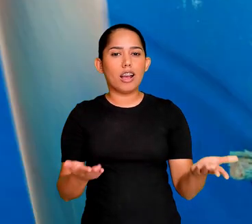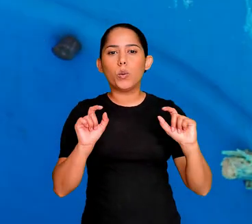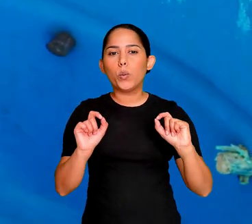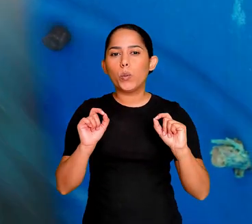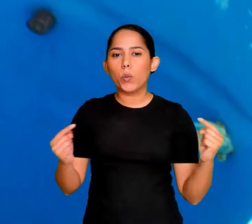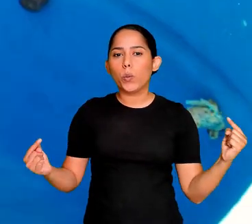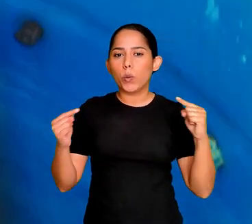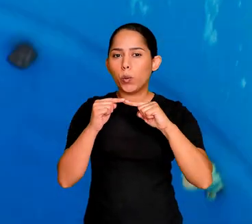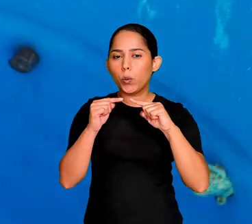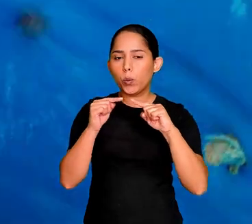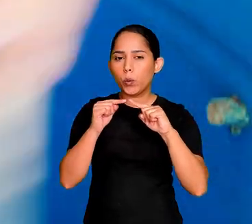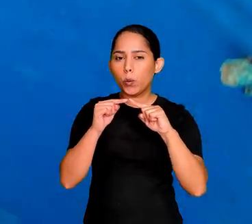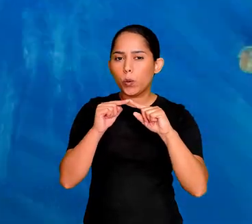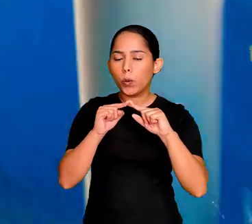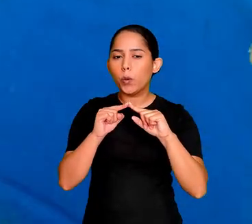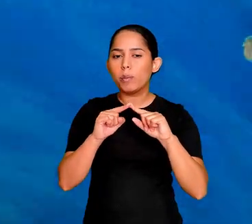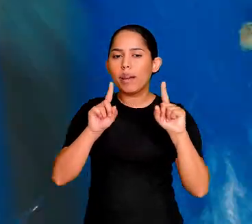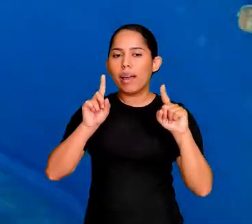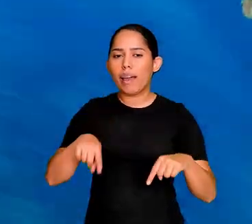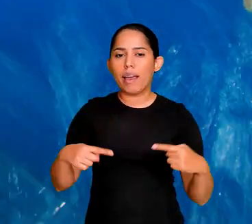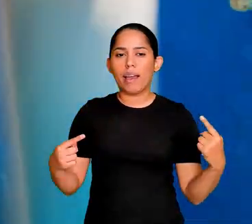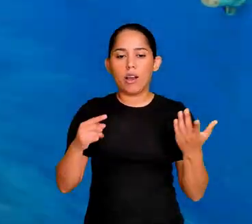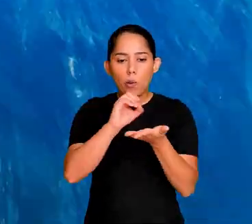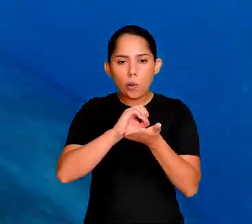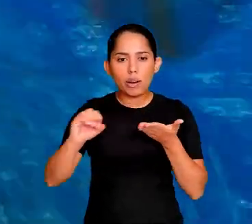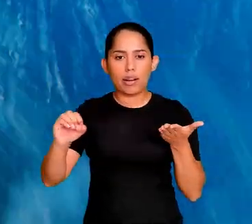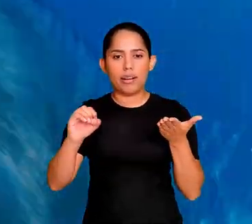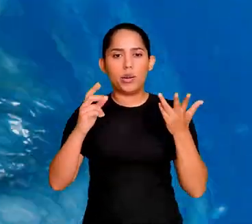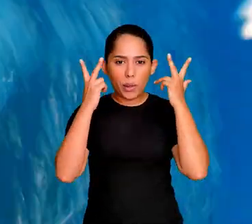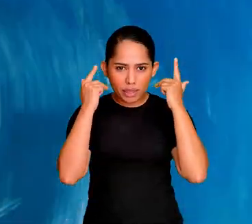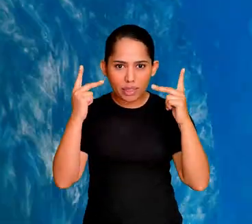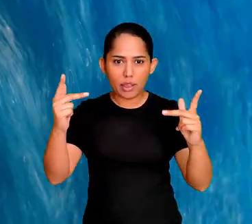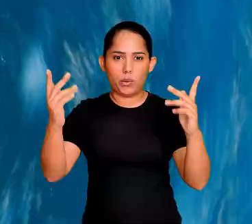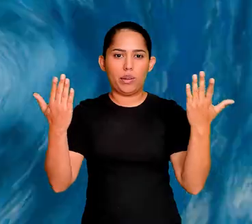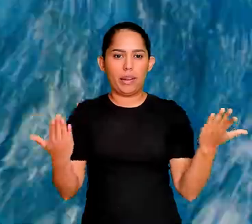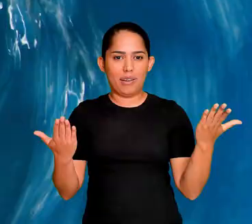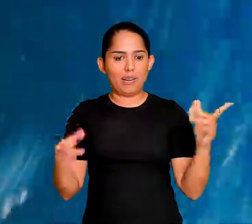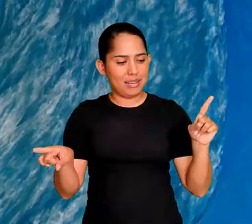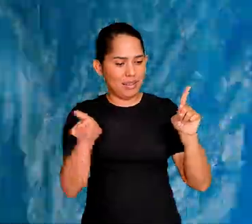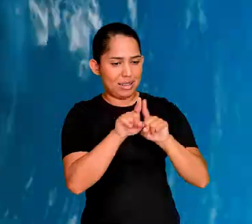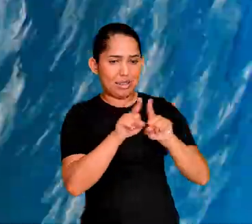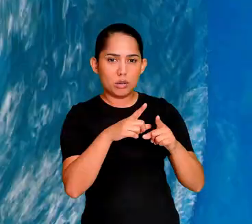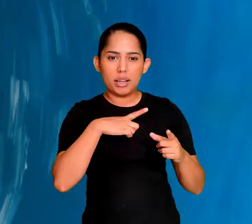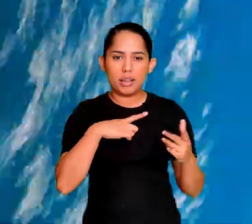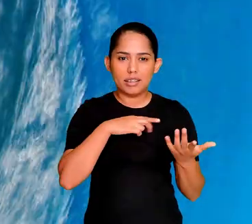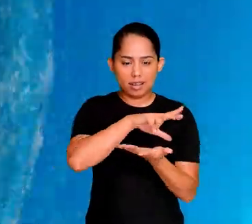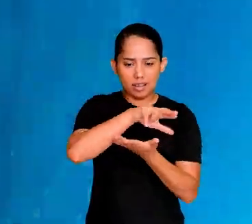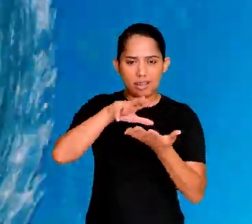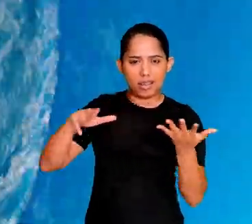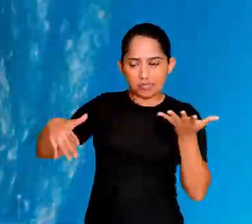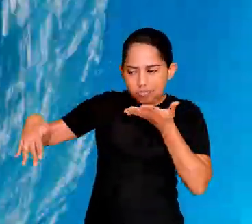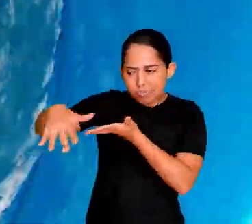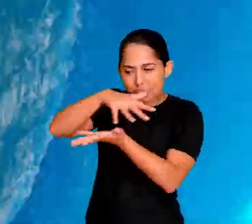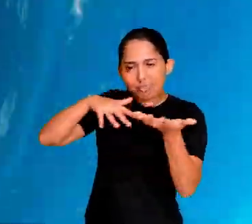É um gesto orgânico, é uma inteligência natural. A gente encontra as espirais nas